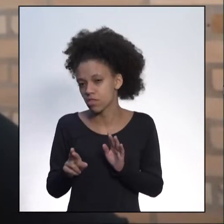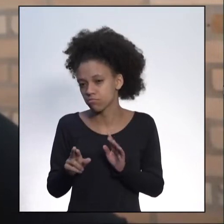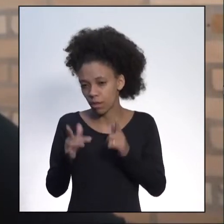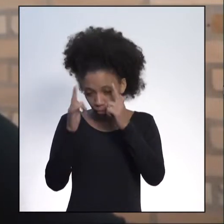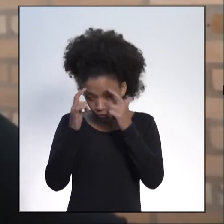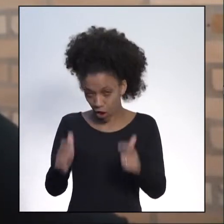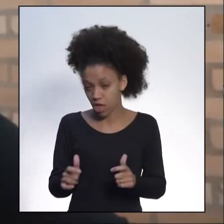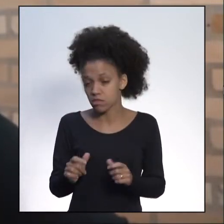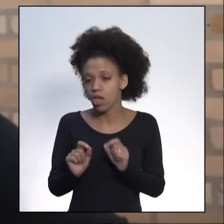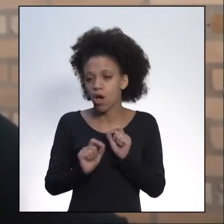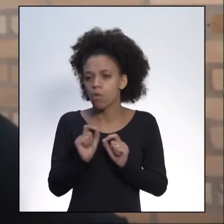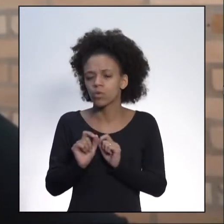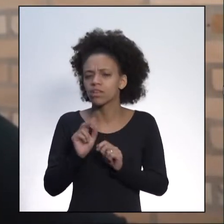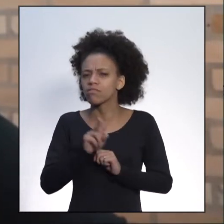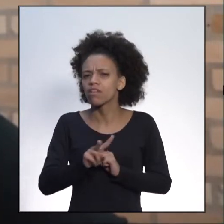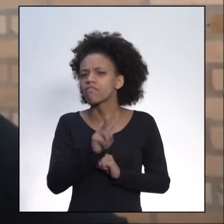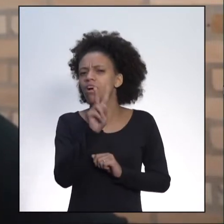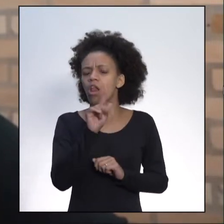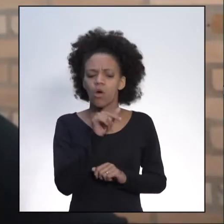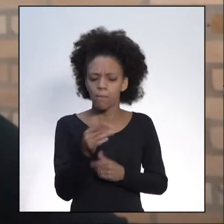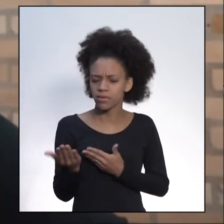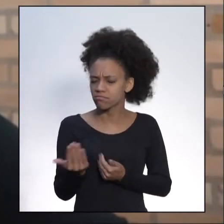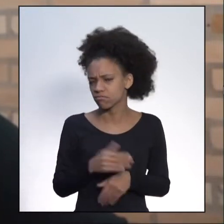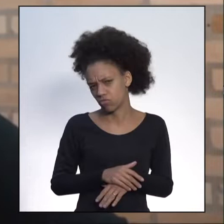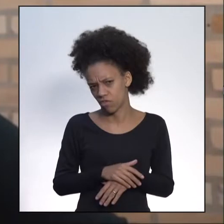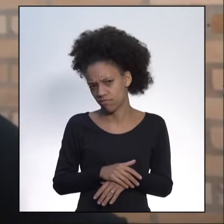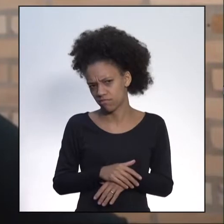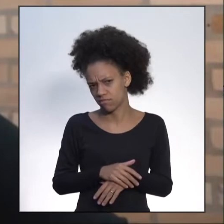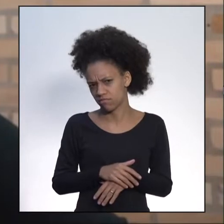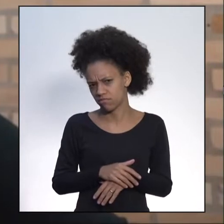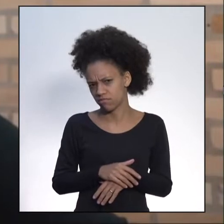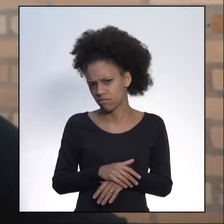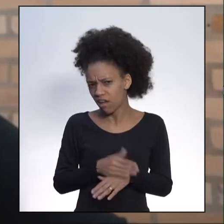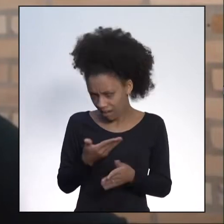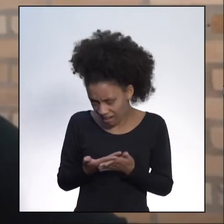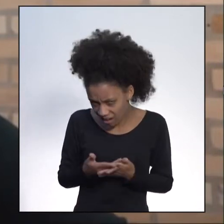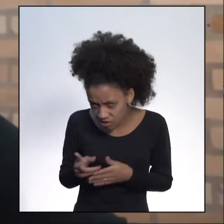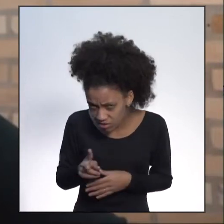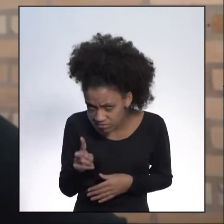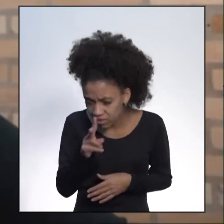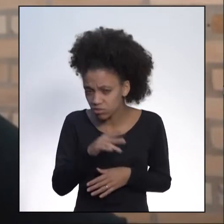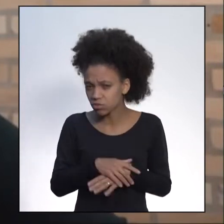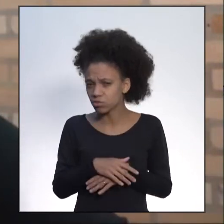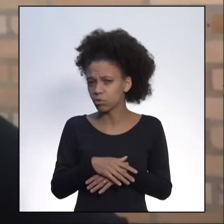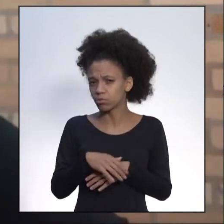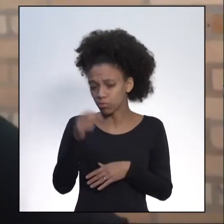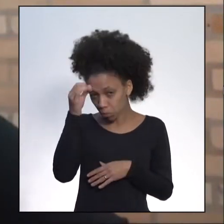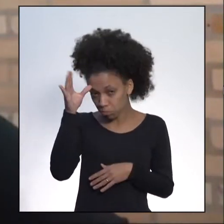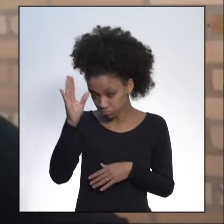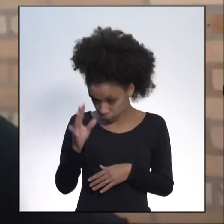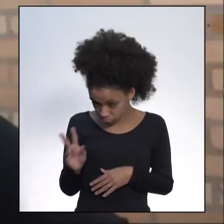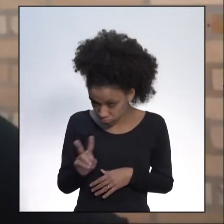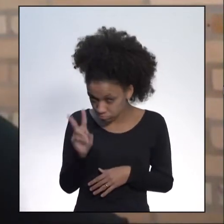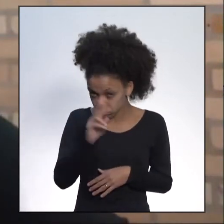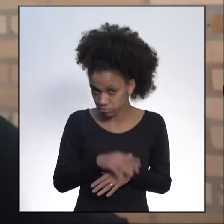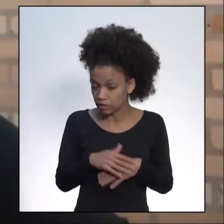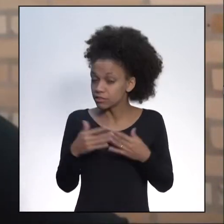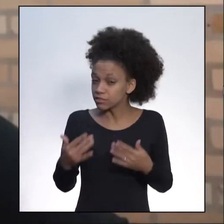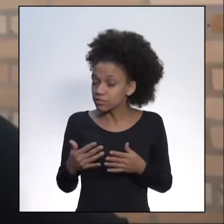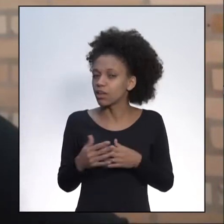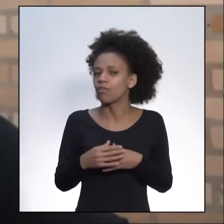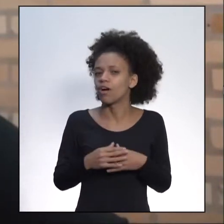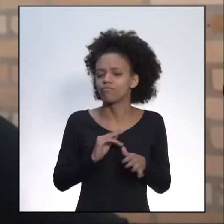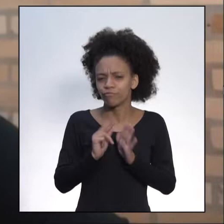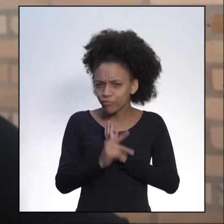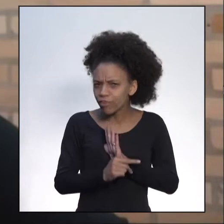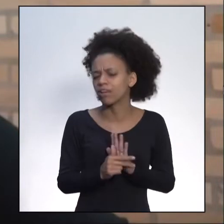que é valor para esses jovens, né? Aula é valor, conhecimento é valor. Então, muitas situações